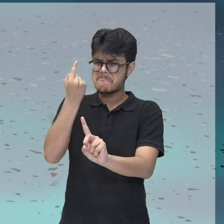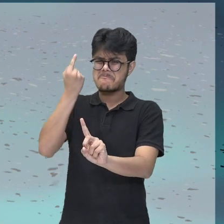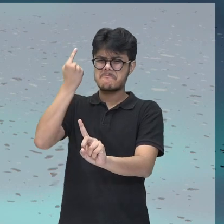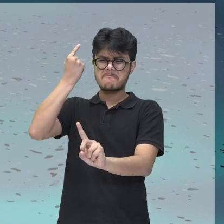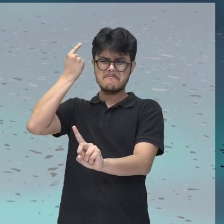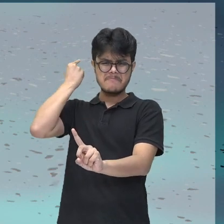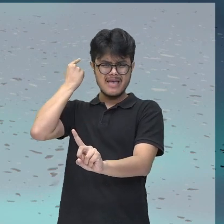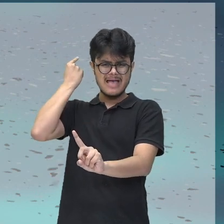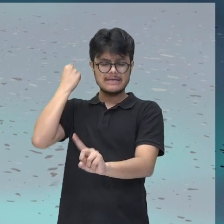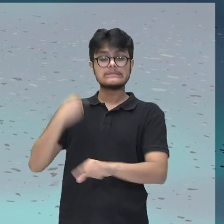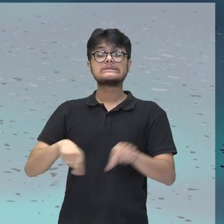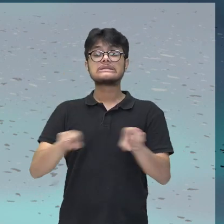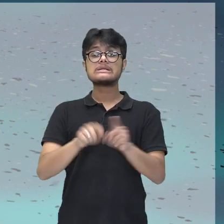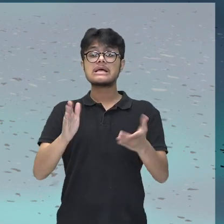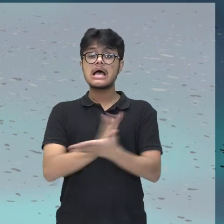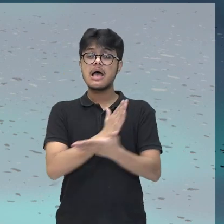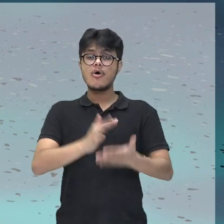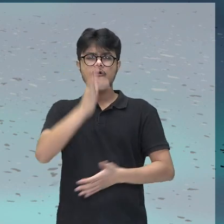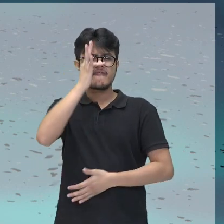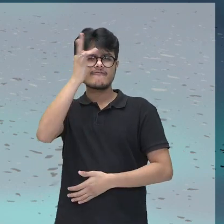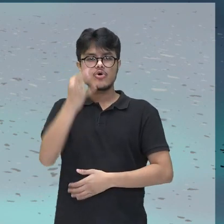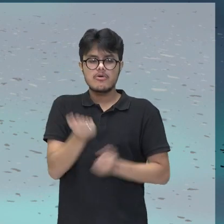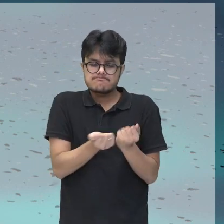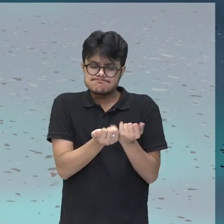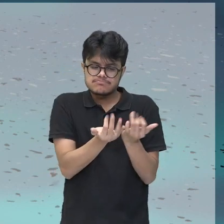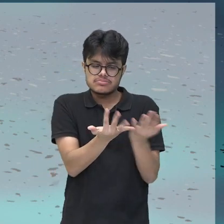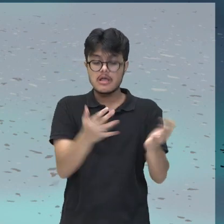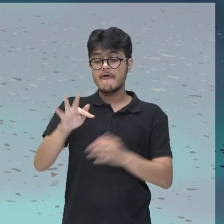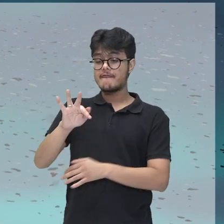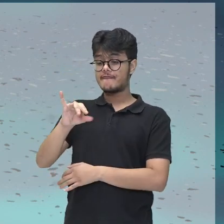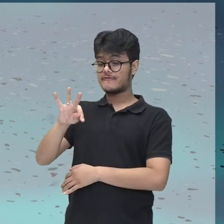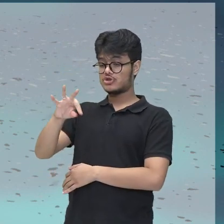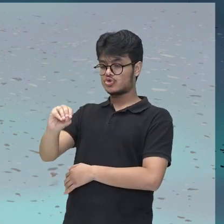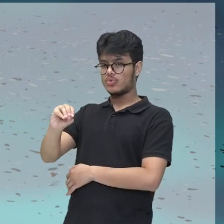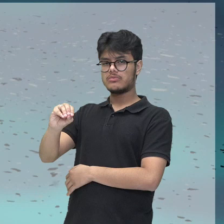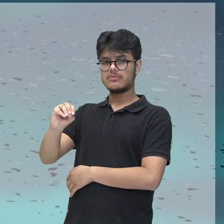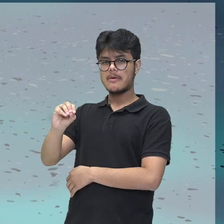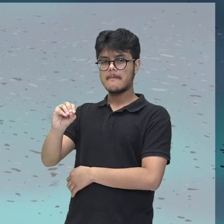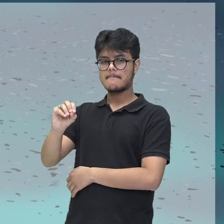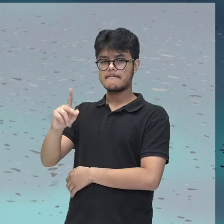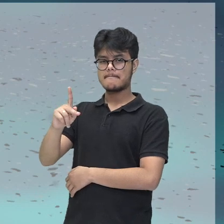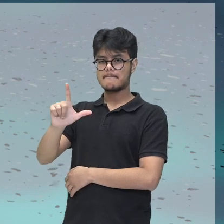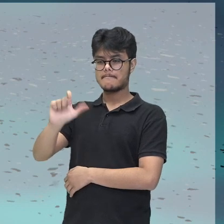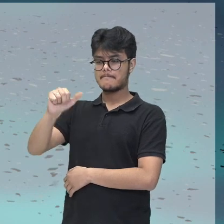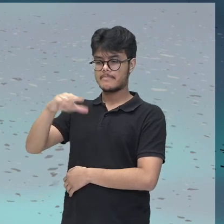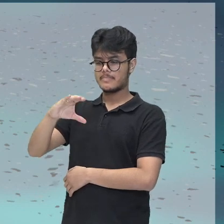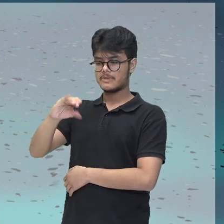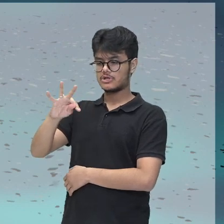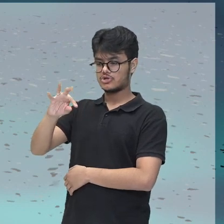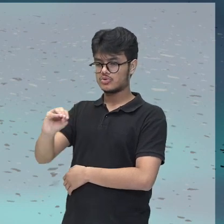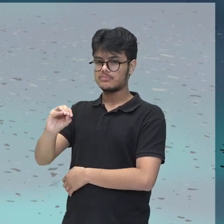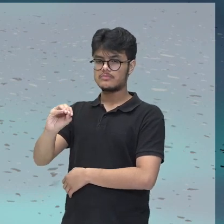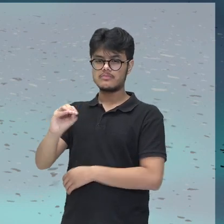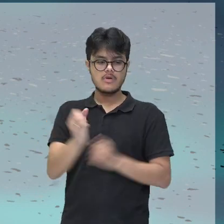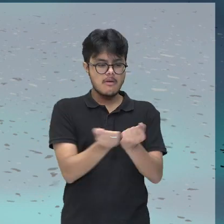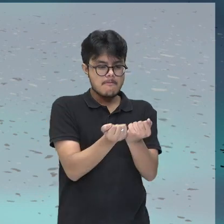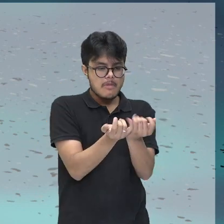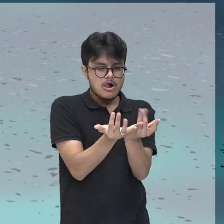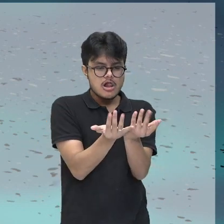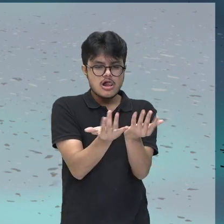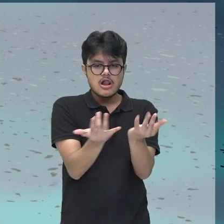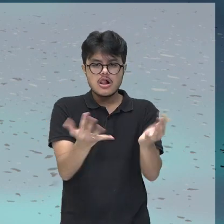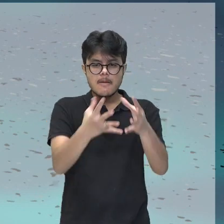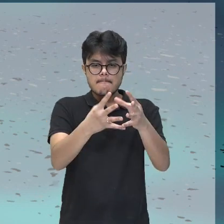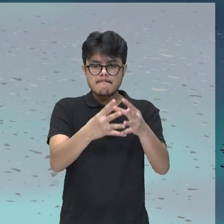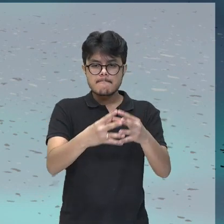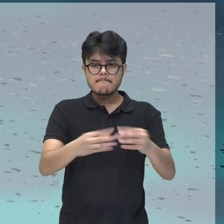zooplâncton morrem. O que eu quero dizer aí são matéria orgânica morta. Aí a gente está falando